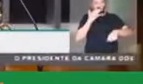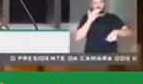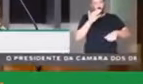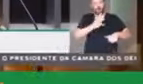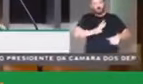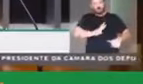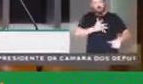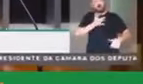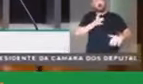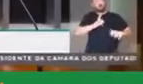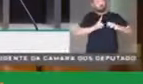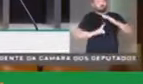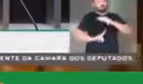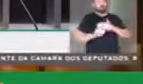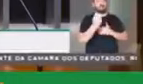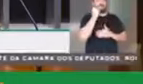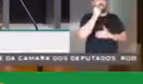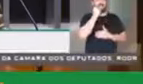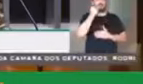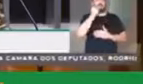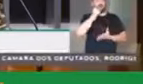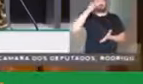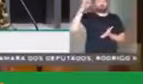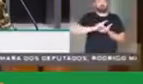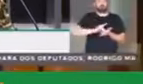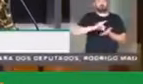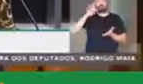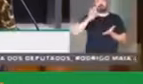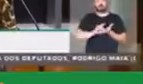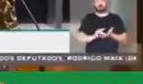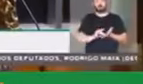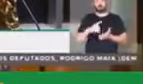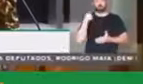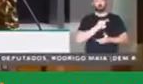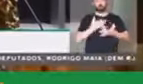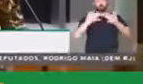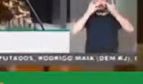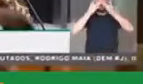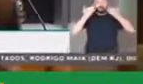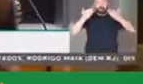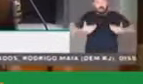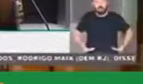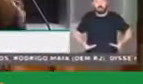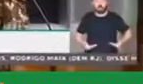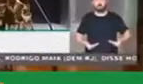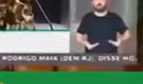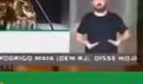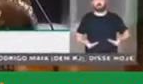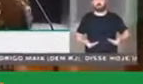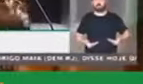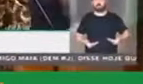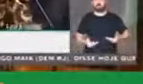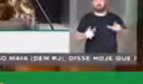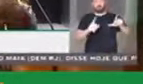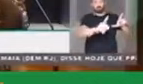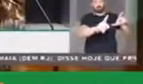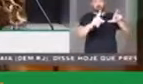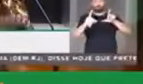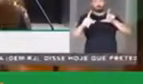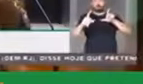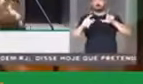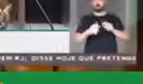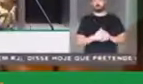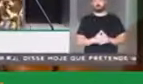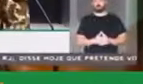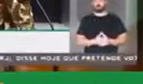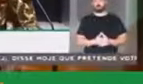mas ousou e ousou muito, na nossa presença, tirar uma placa na qual não foi